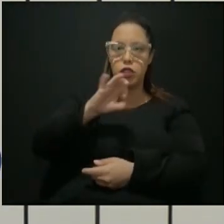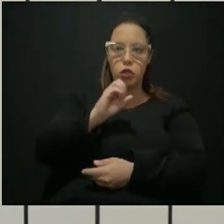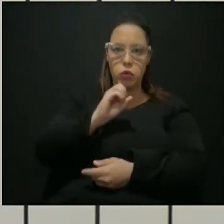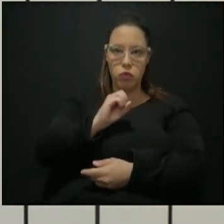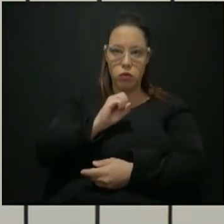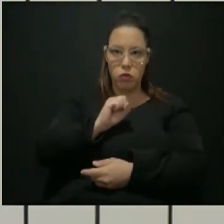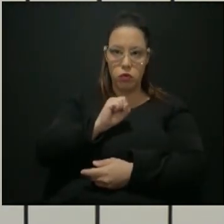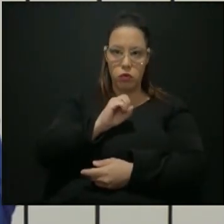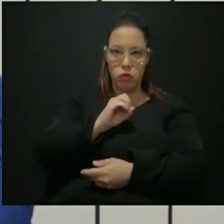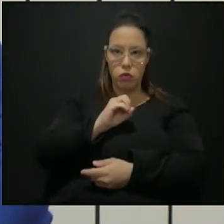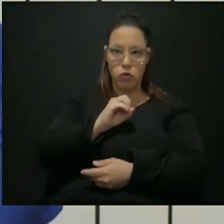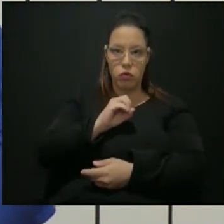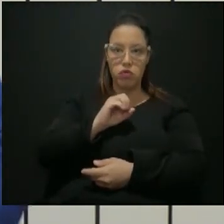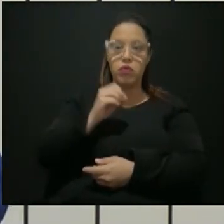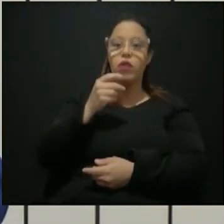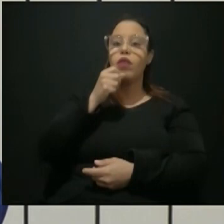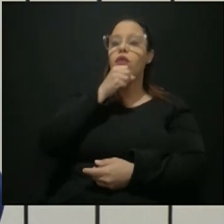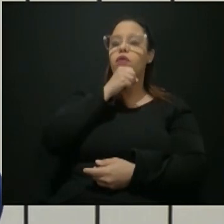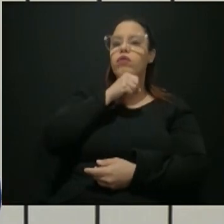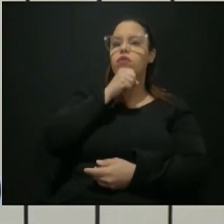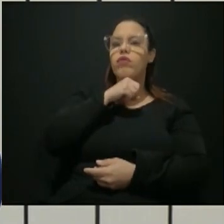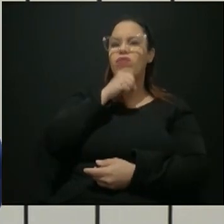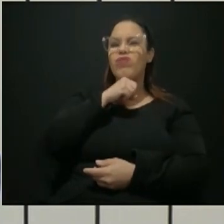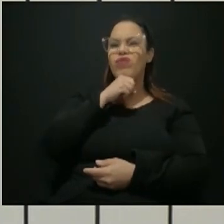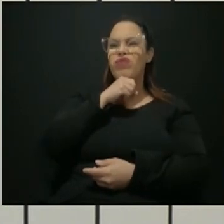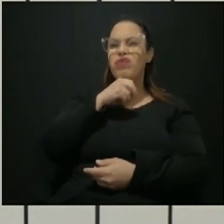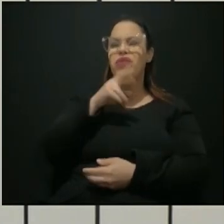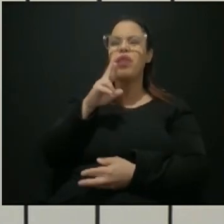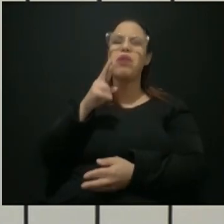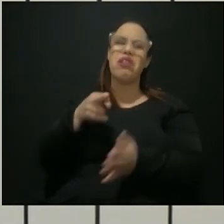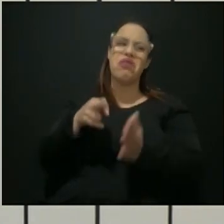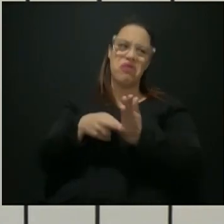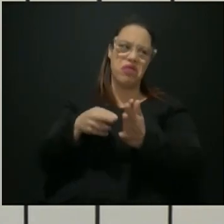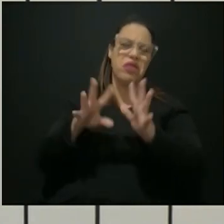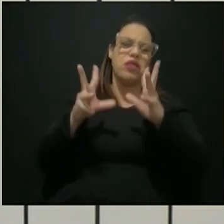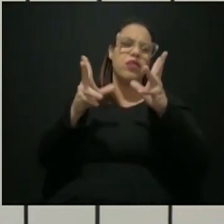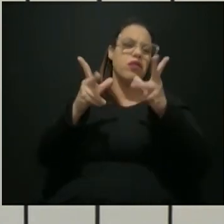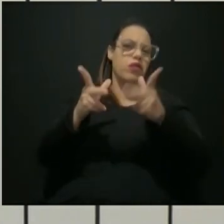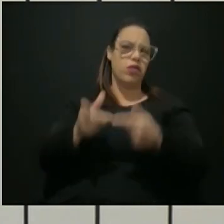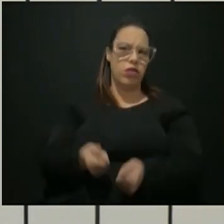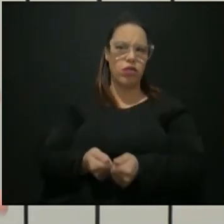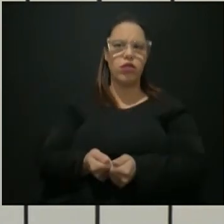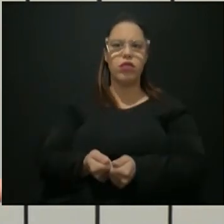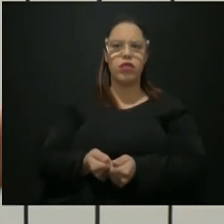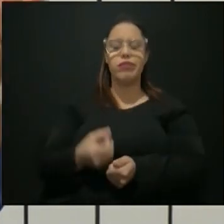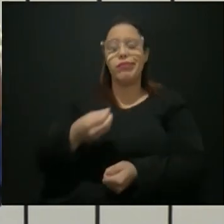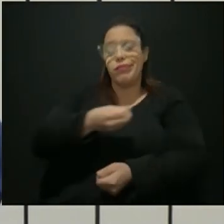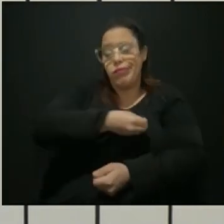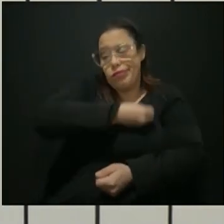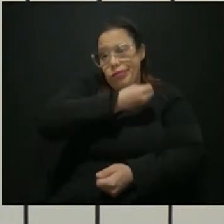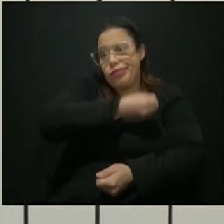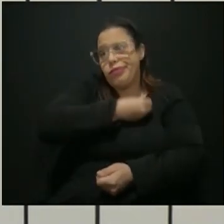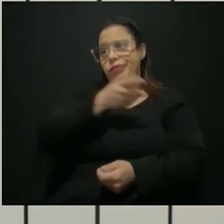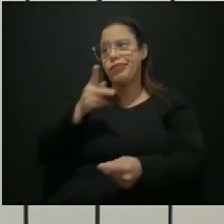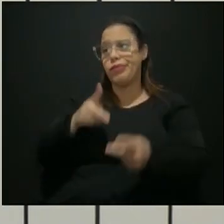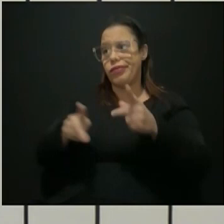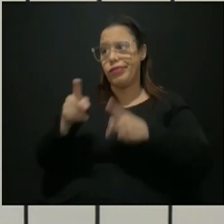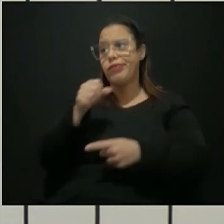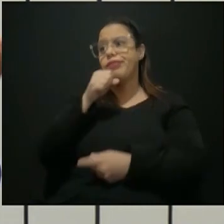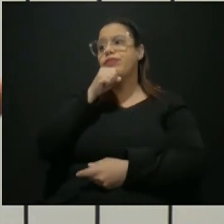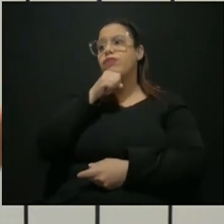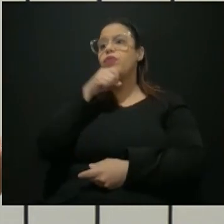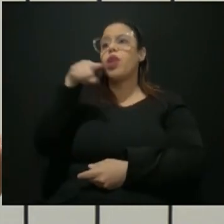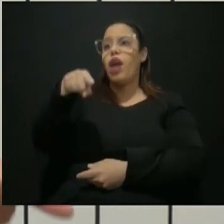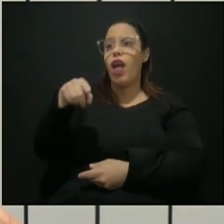envelhecimento. Infelizmente, o etarismo é uma realidade presente em diversos aspectos da vida das pessoas idosas aqui no Brasil, né?